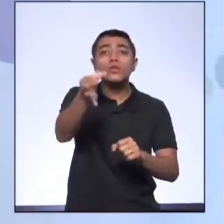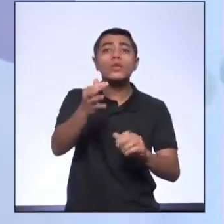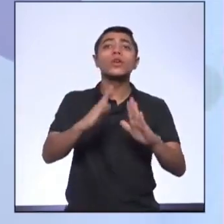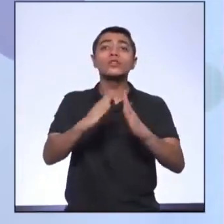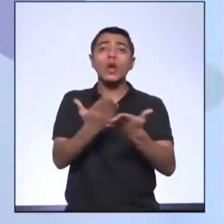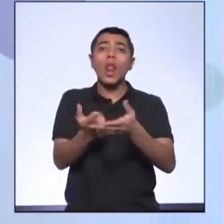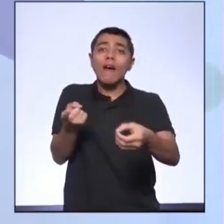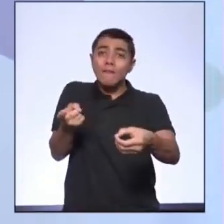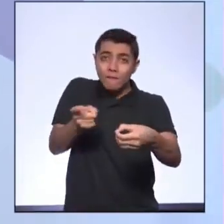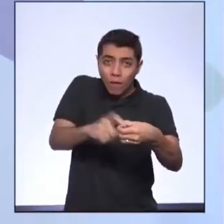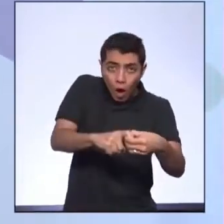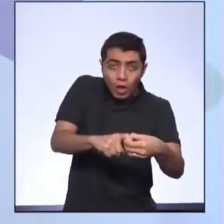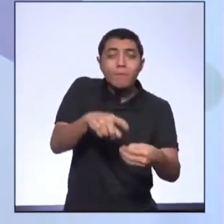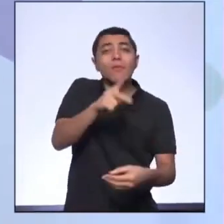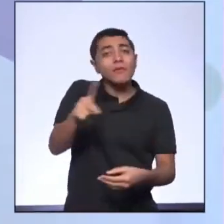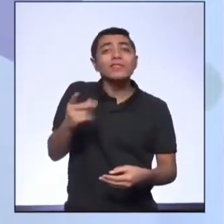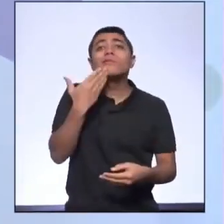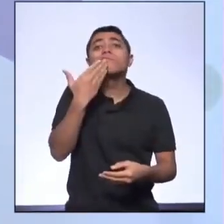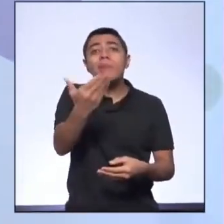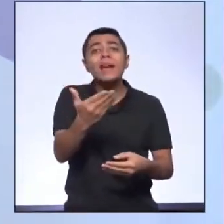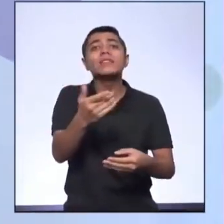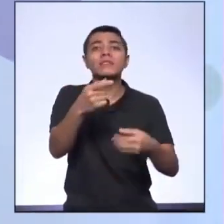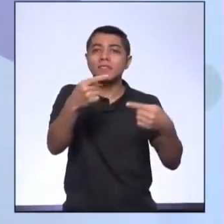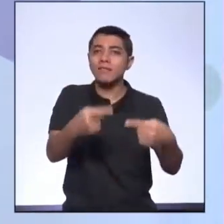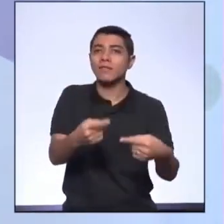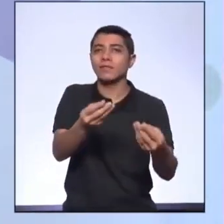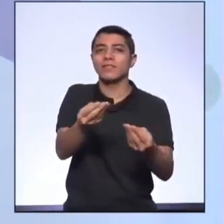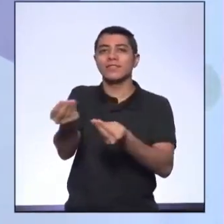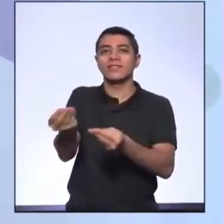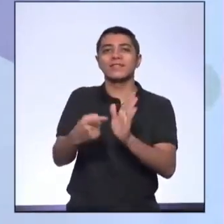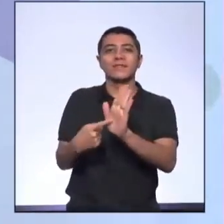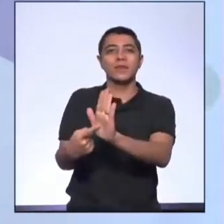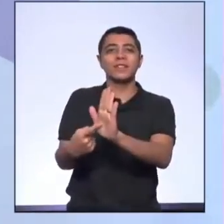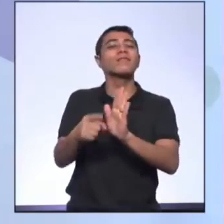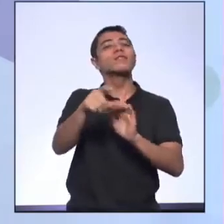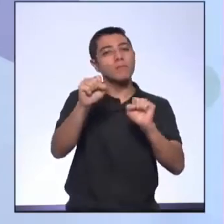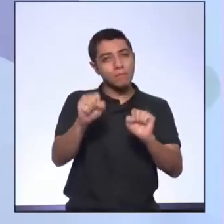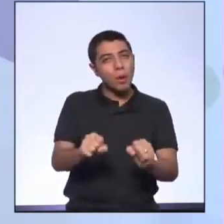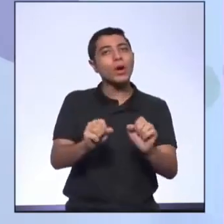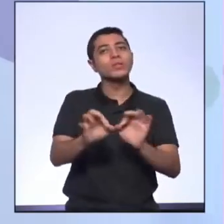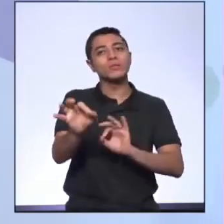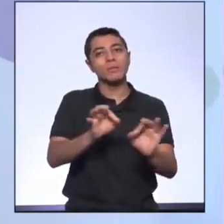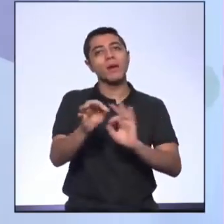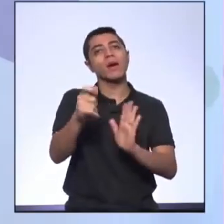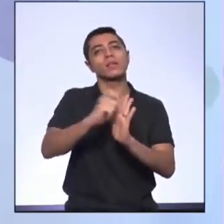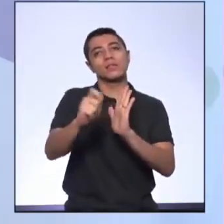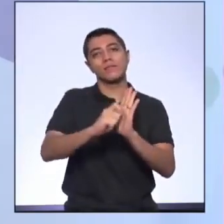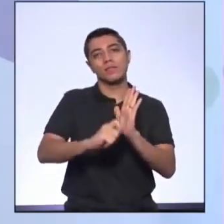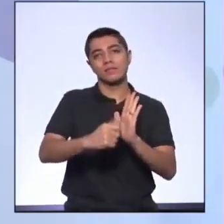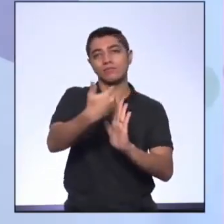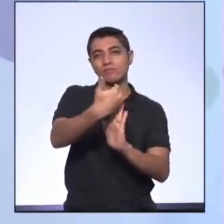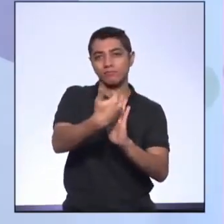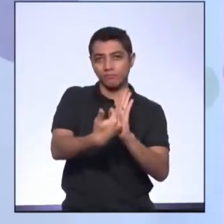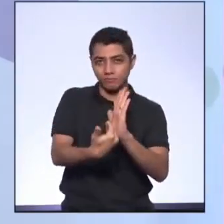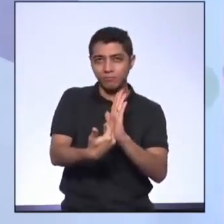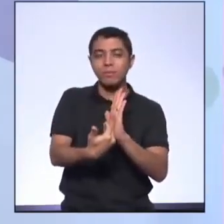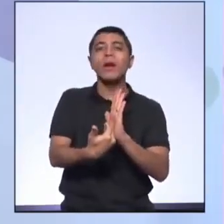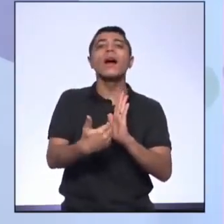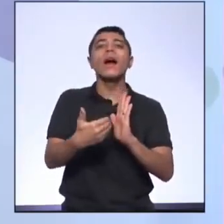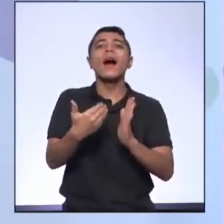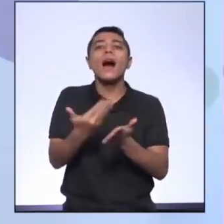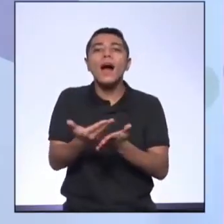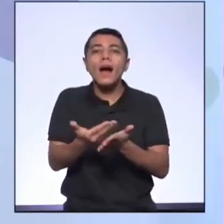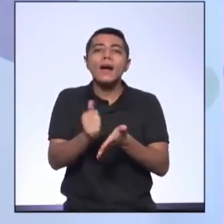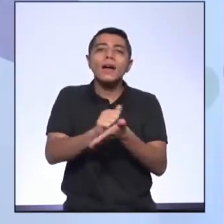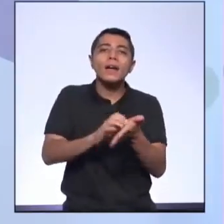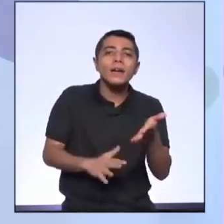aulas presenciais. Vocês podem montar aí um portfólio, onde vocês irão, né, guardar todas essas atividades e